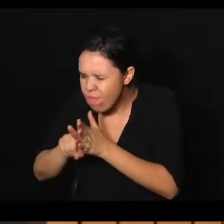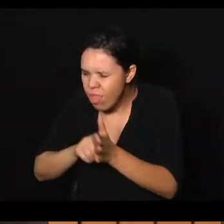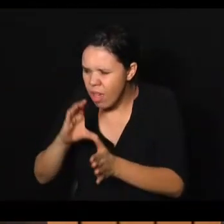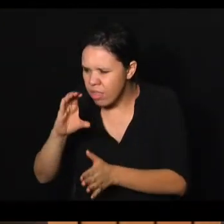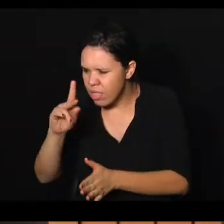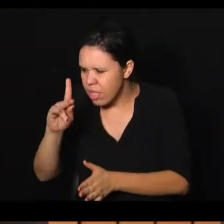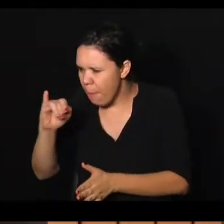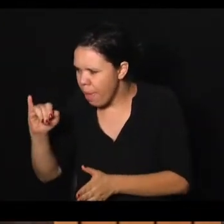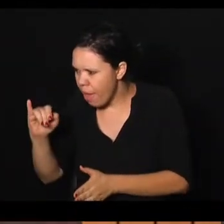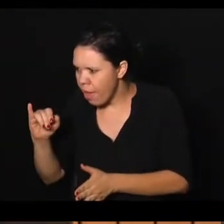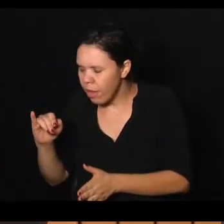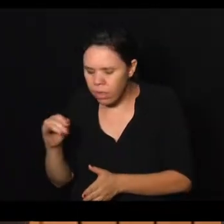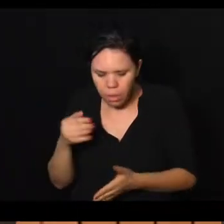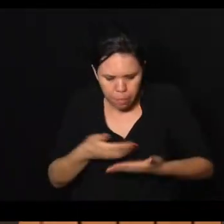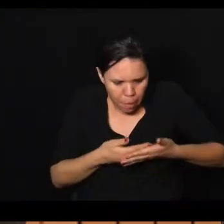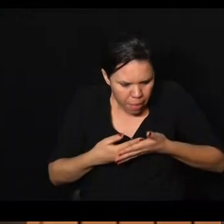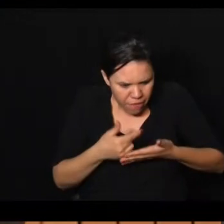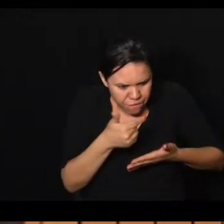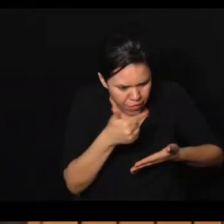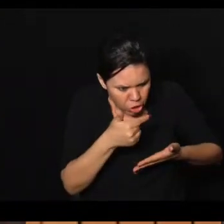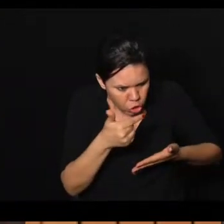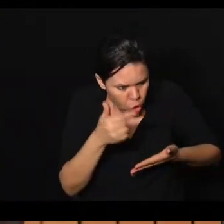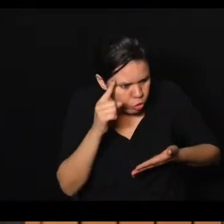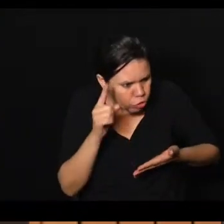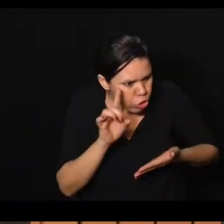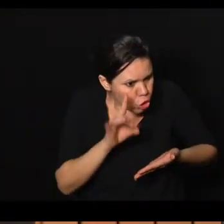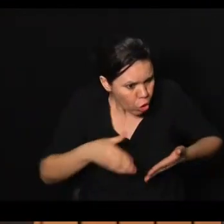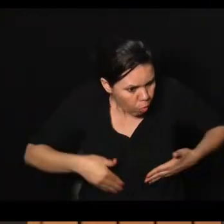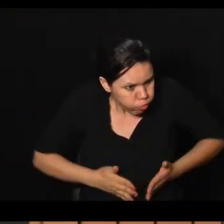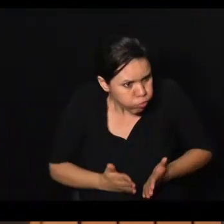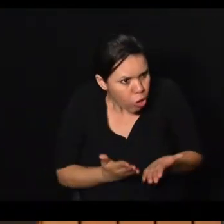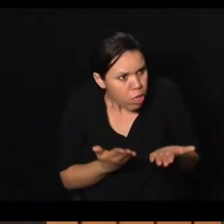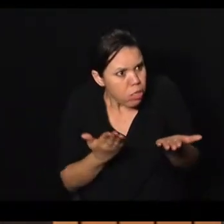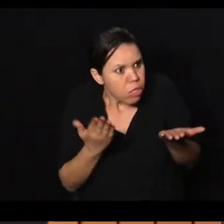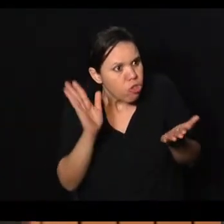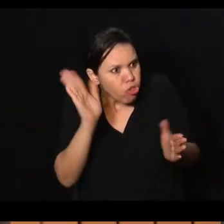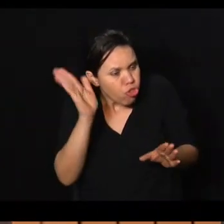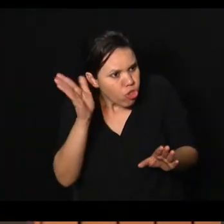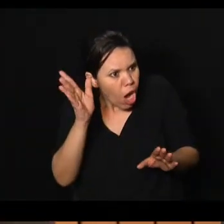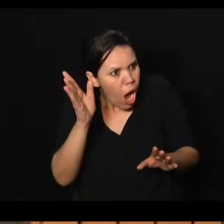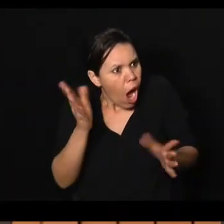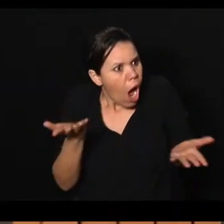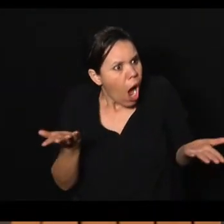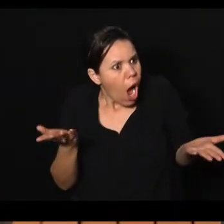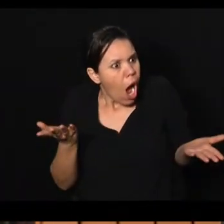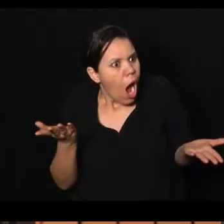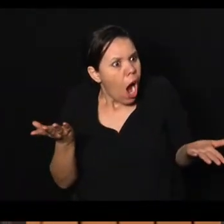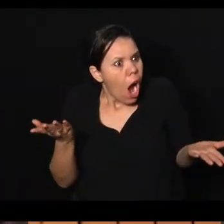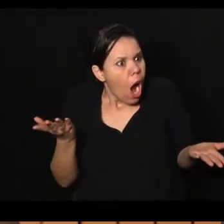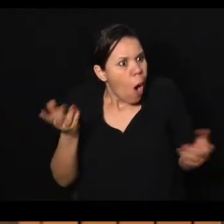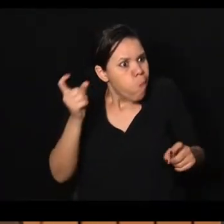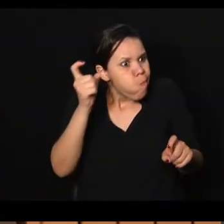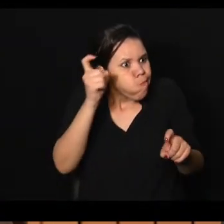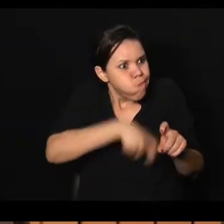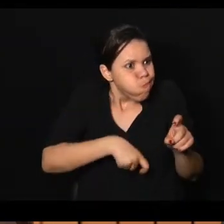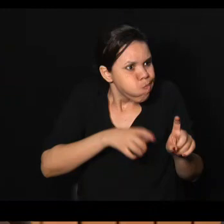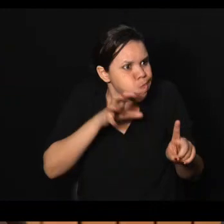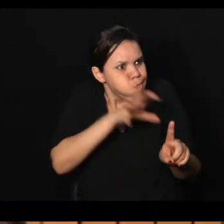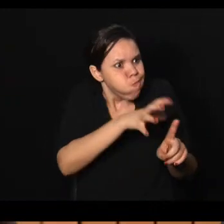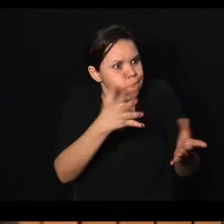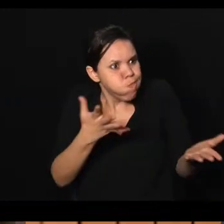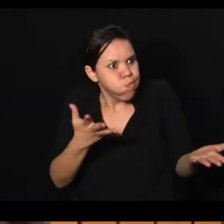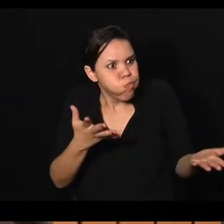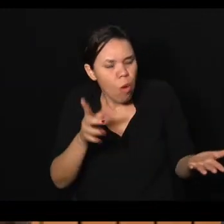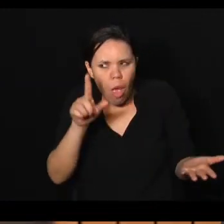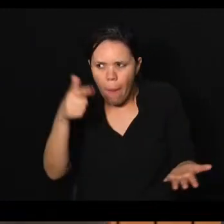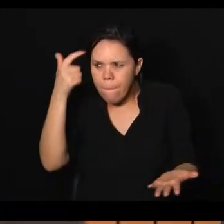22 dias. Escute o que eu vou dizer. E eu achava que esse era o recorde, que era a criança mais